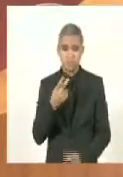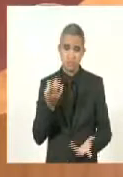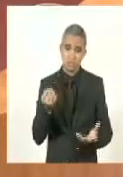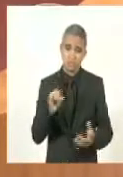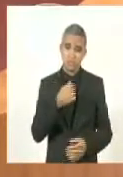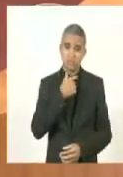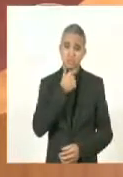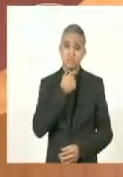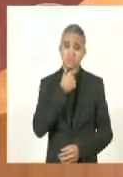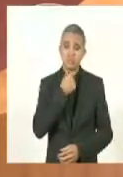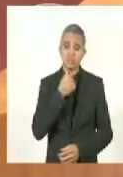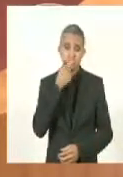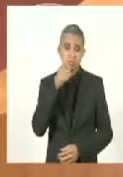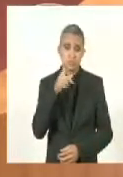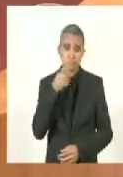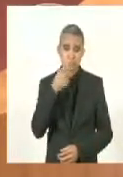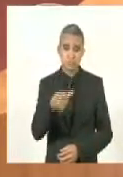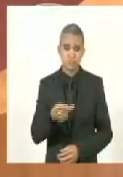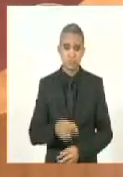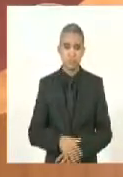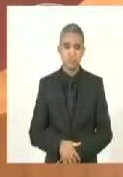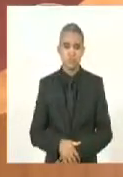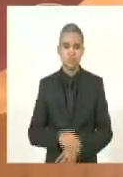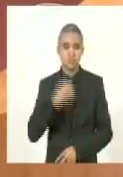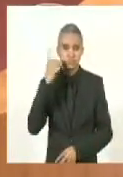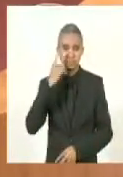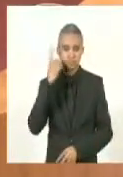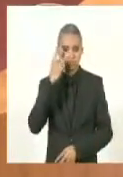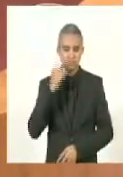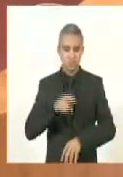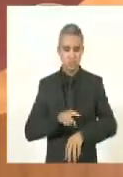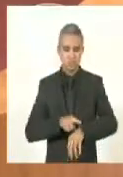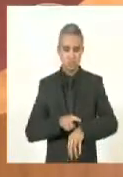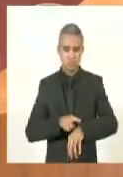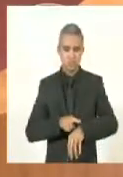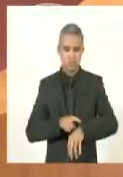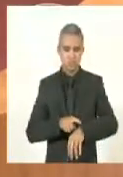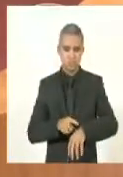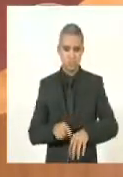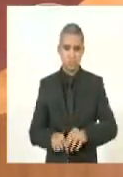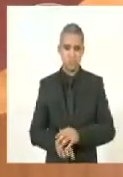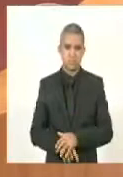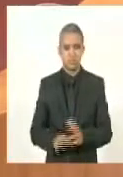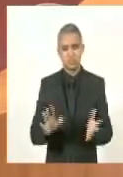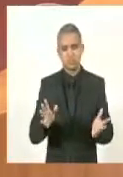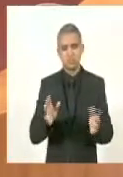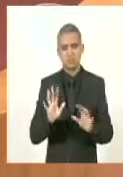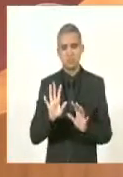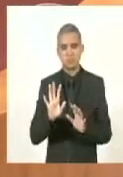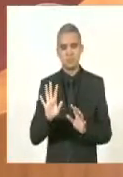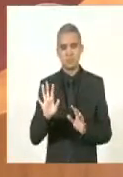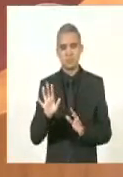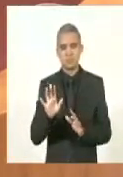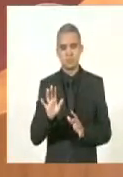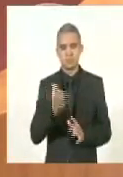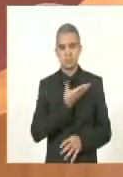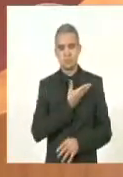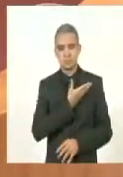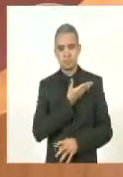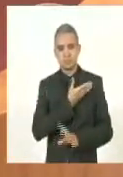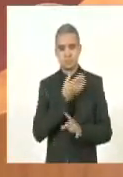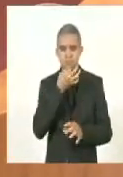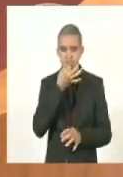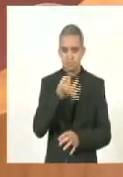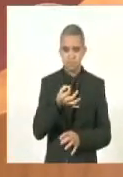Excelência conseguir a voz. Deputado, seu tempo já. Só para finalizar, presidente. Eu vou finalizar, infelizmente eu não vou poder passar a parte, mas